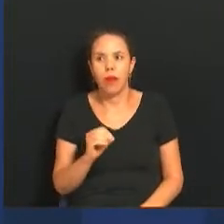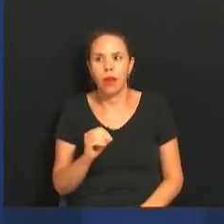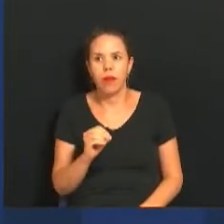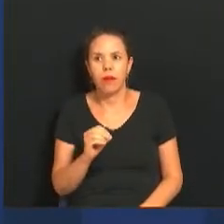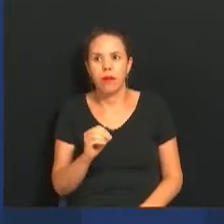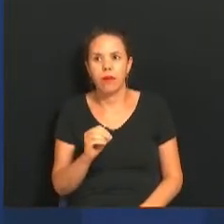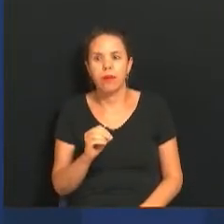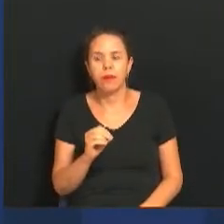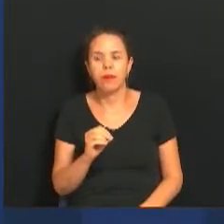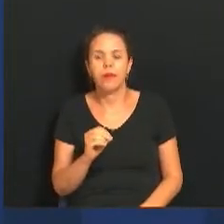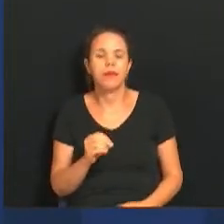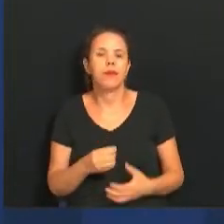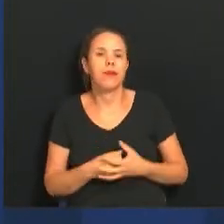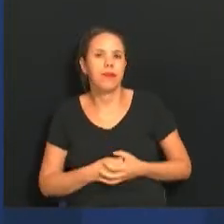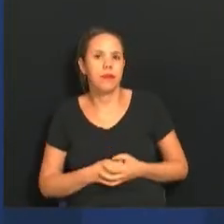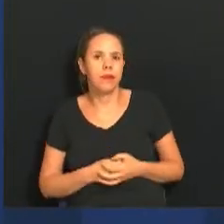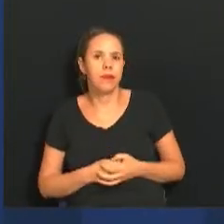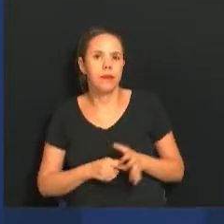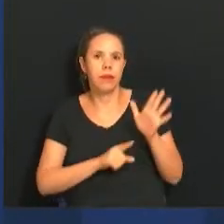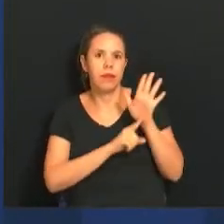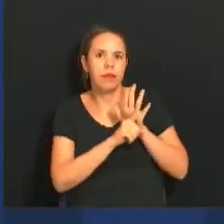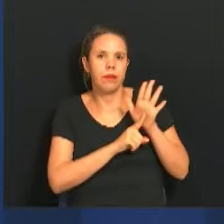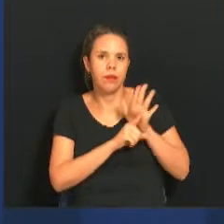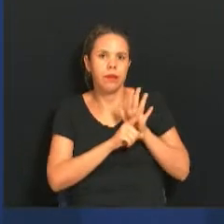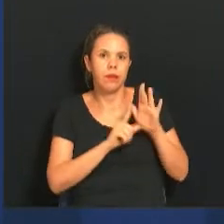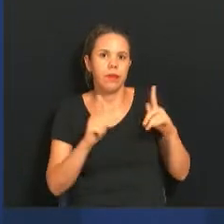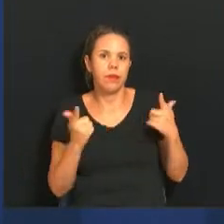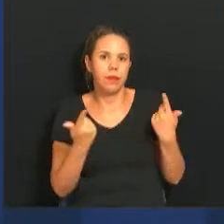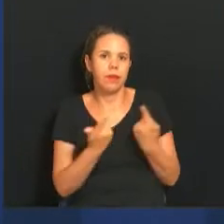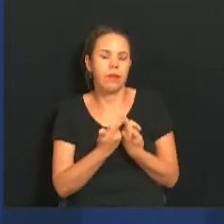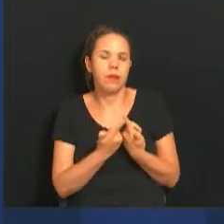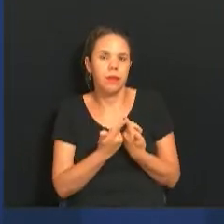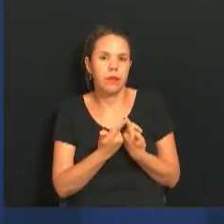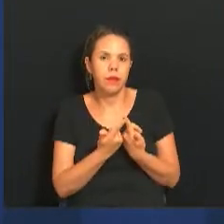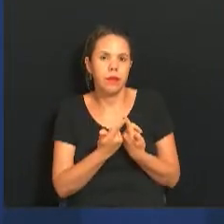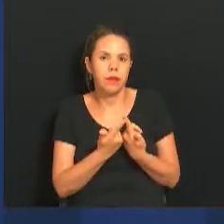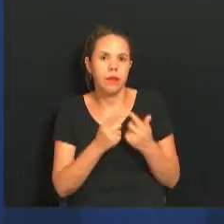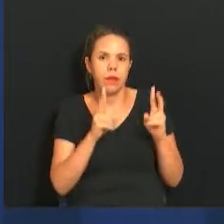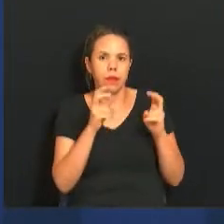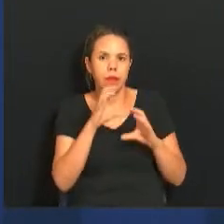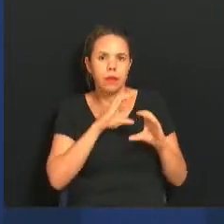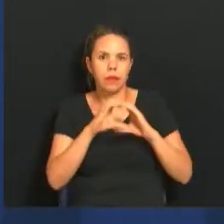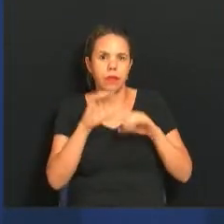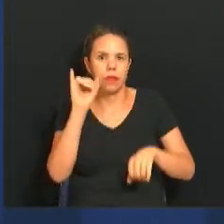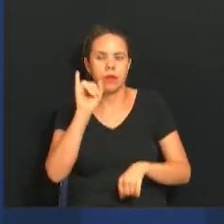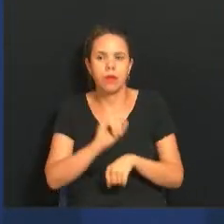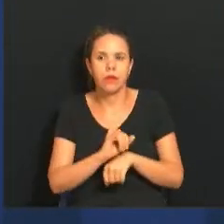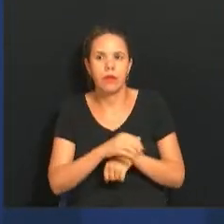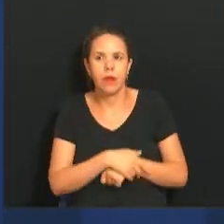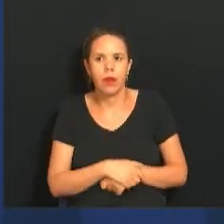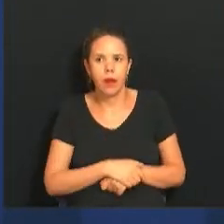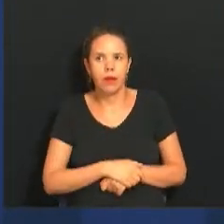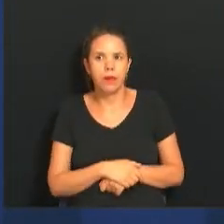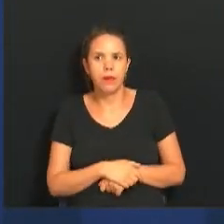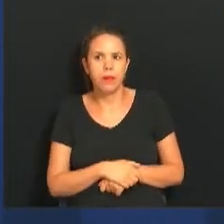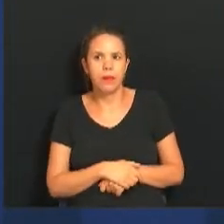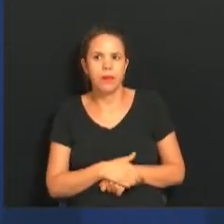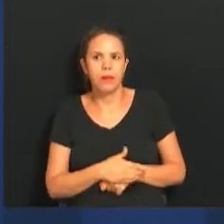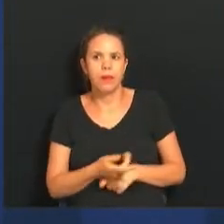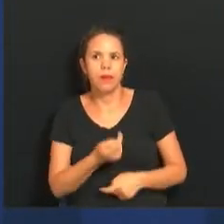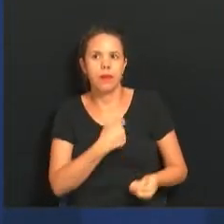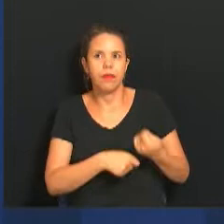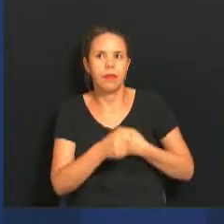de Menezes, pesquisador do grupo Geografia das Relações Internacionais, Estado,